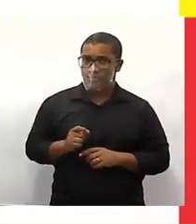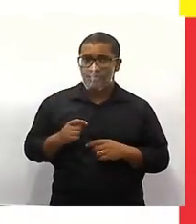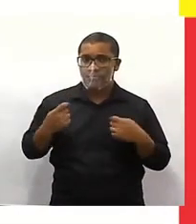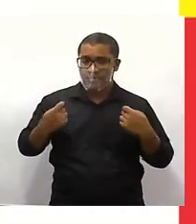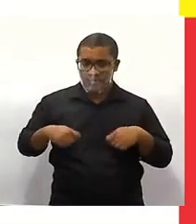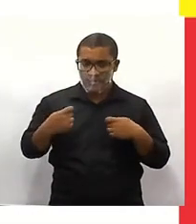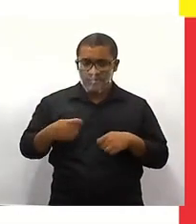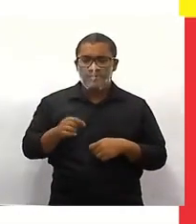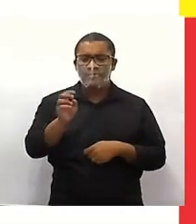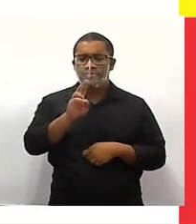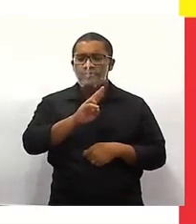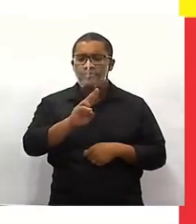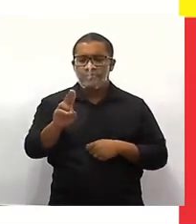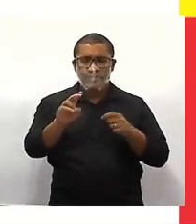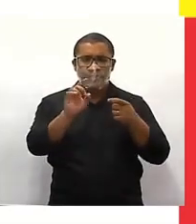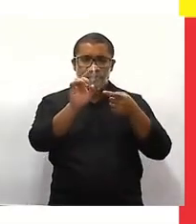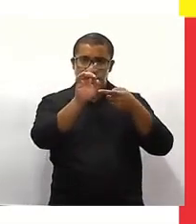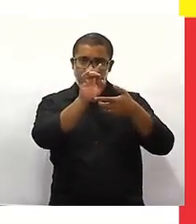antropogeografia,